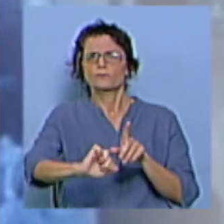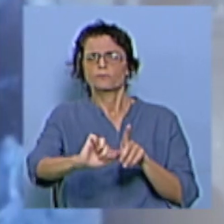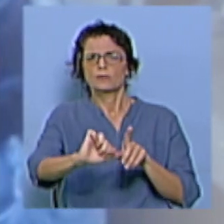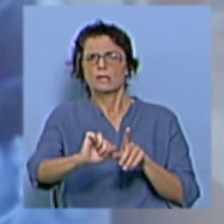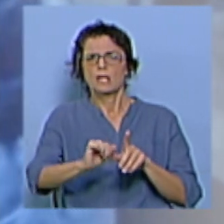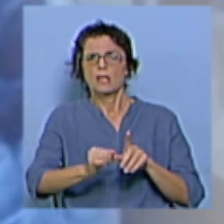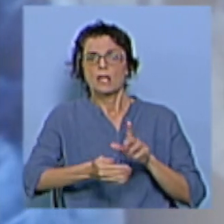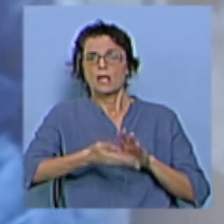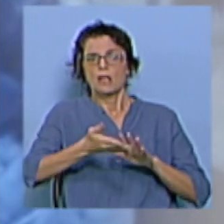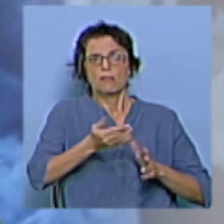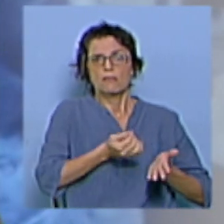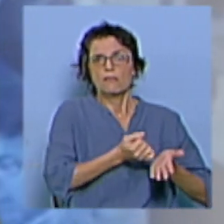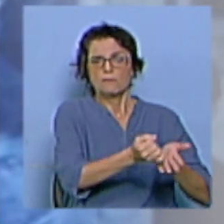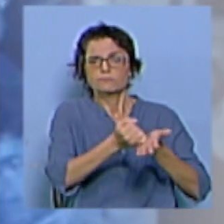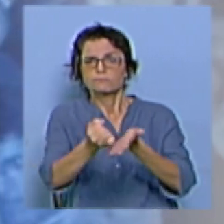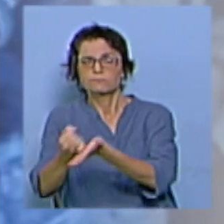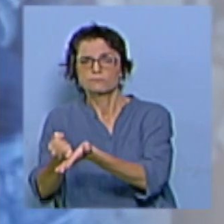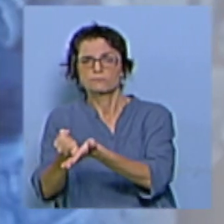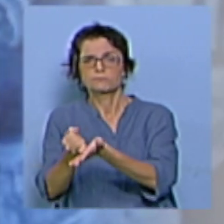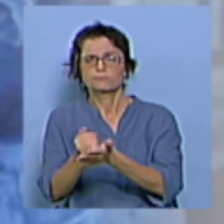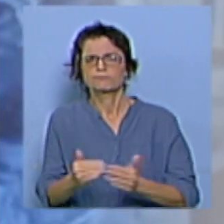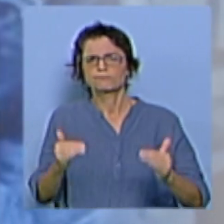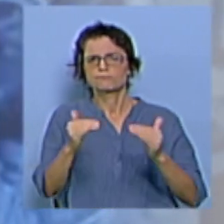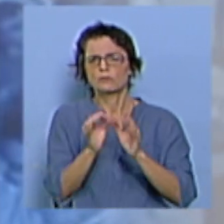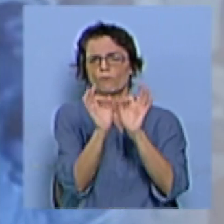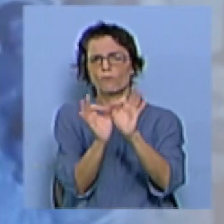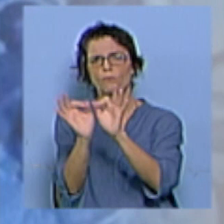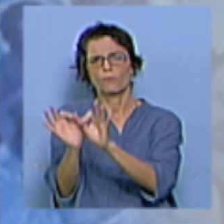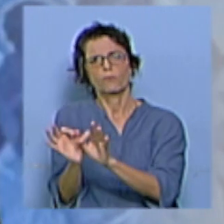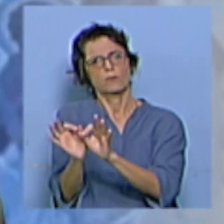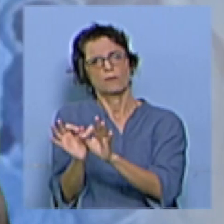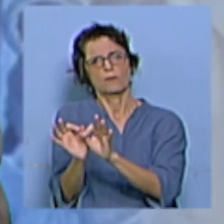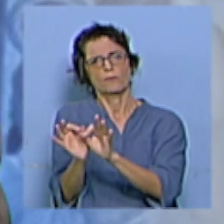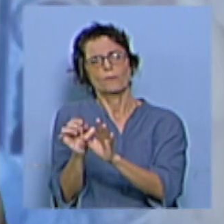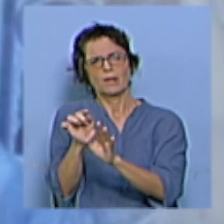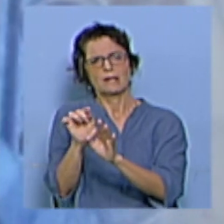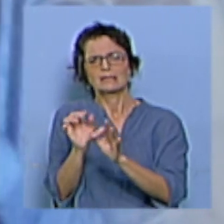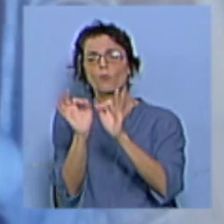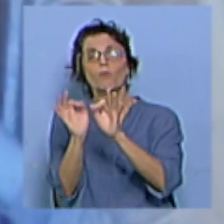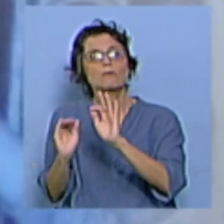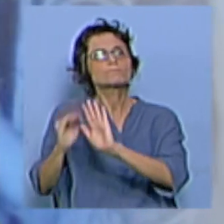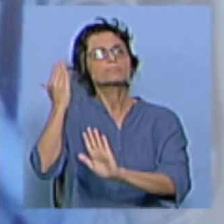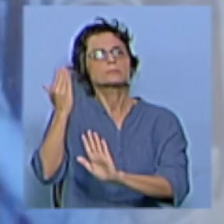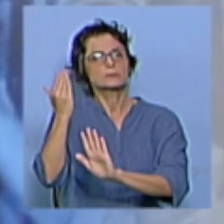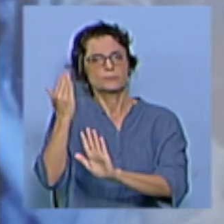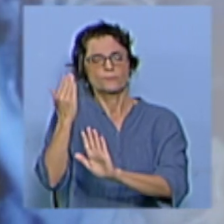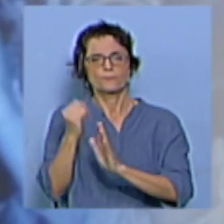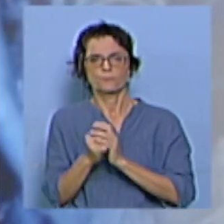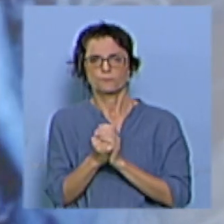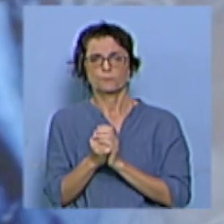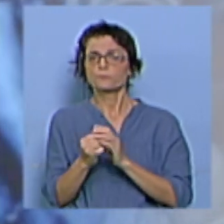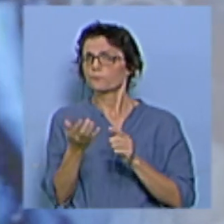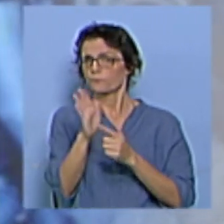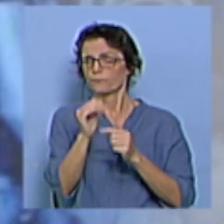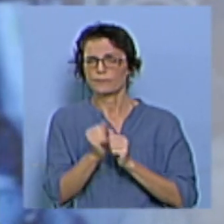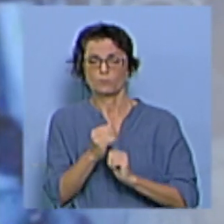socorrer ao nível de cuidados que nós poderíamos aqui identificar como primários. Desde logo ao nível